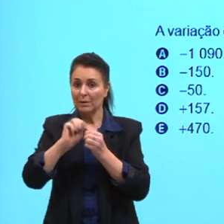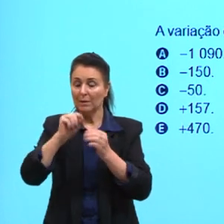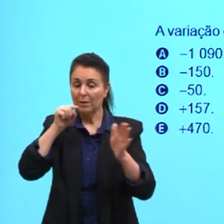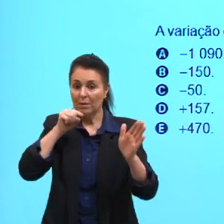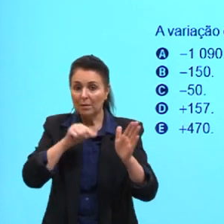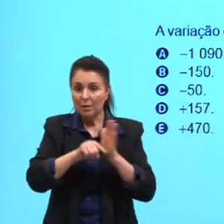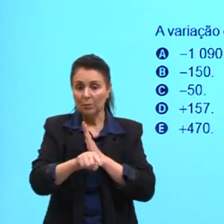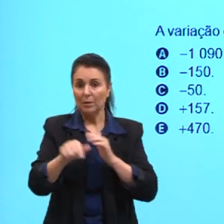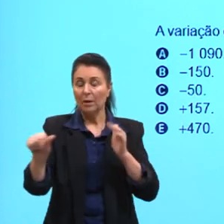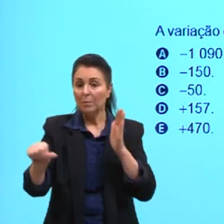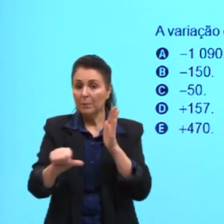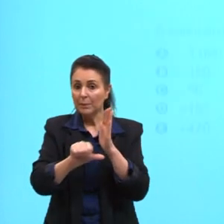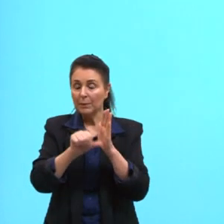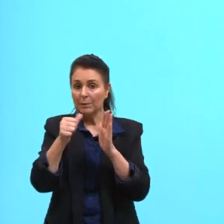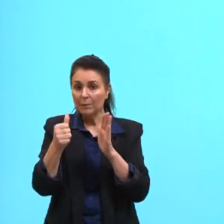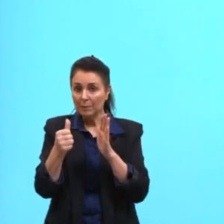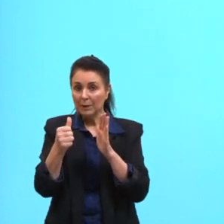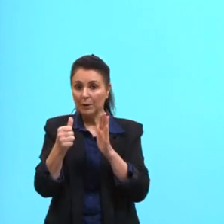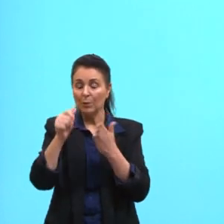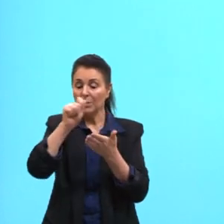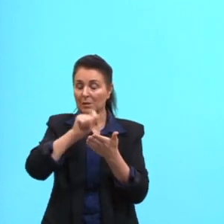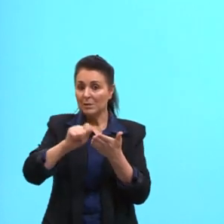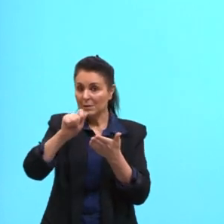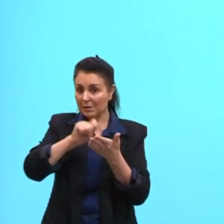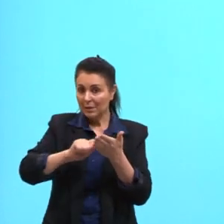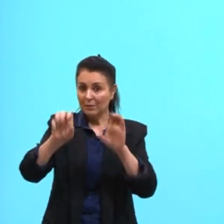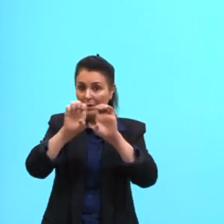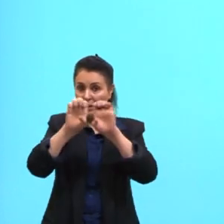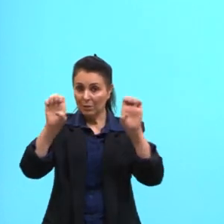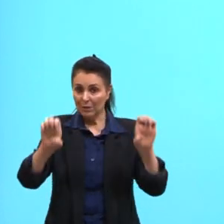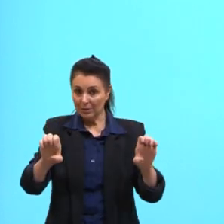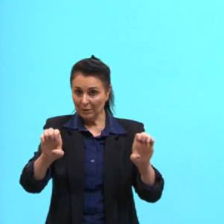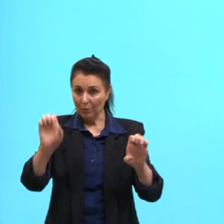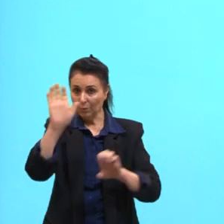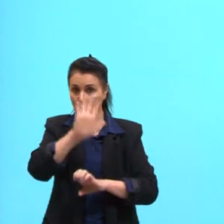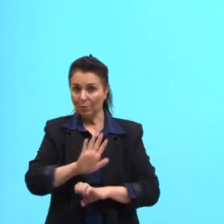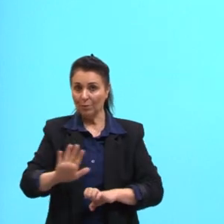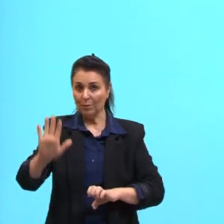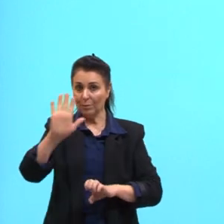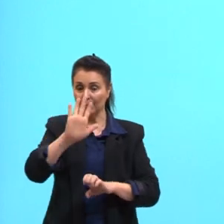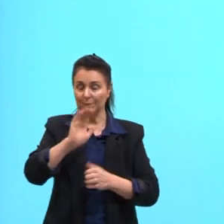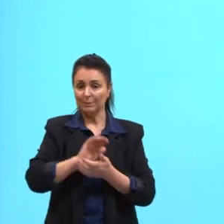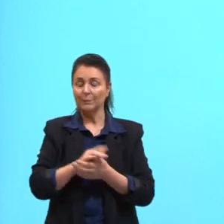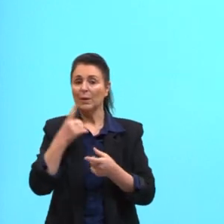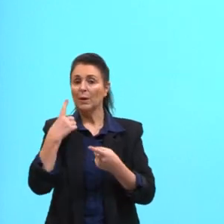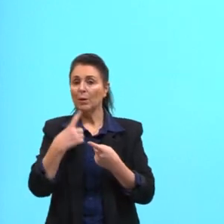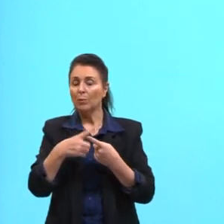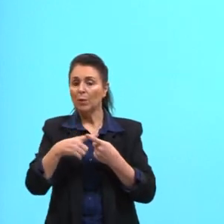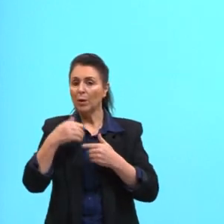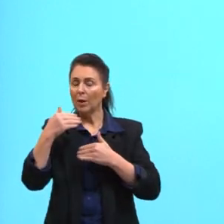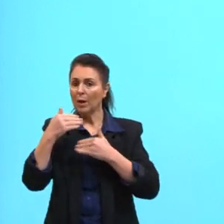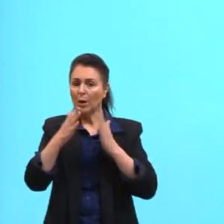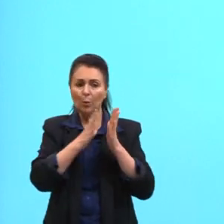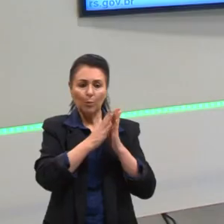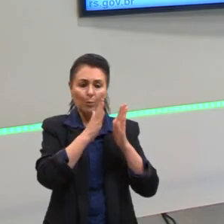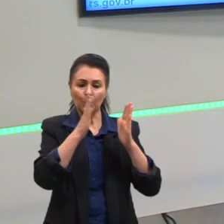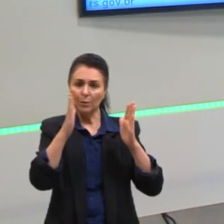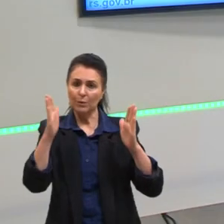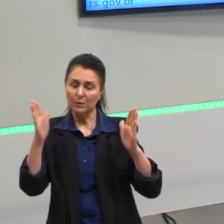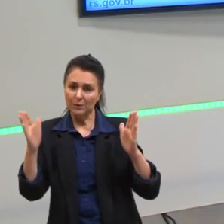questão Primeiro vamos escrever a equação global é porque é o que eu preciso saber a